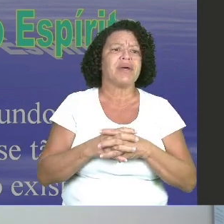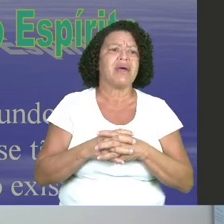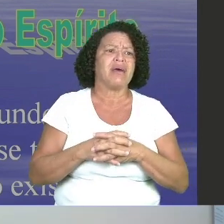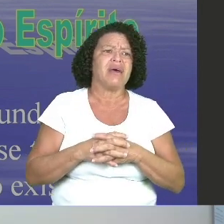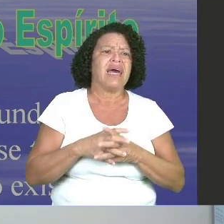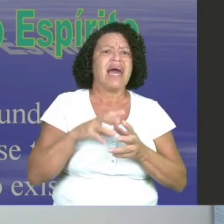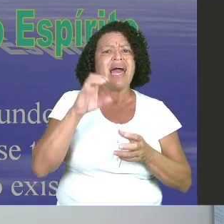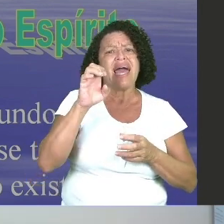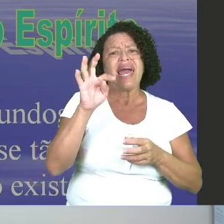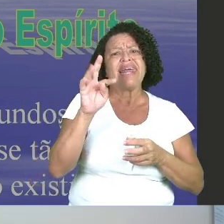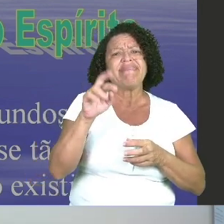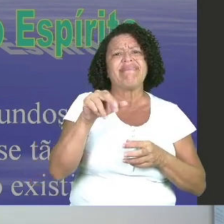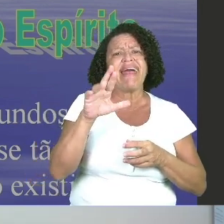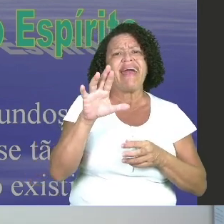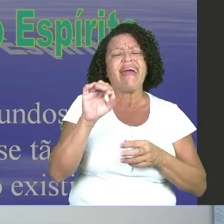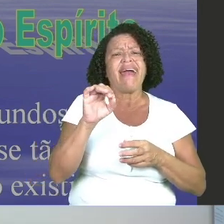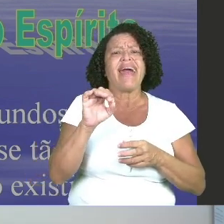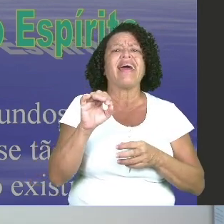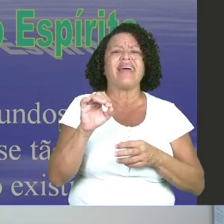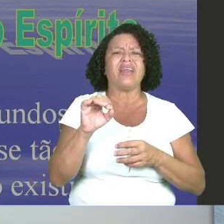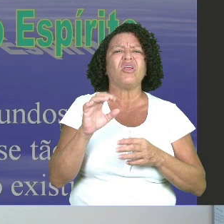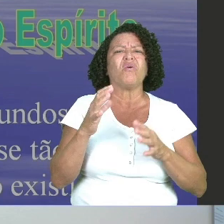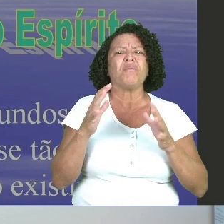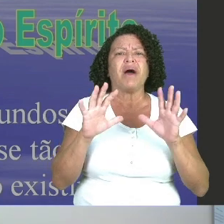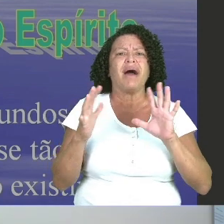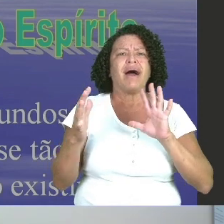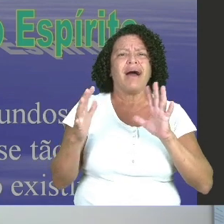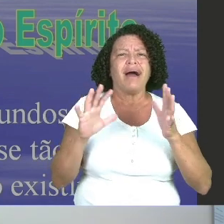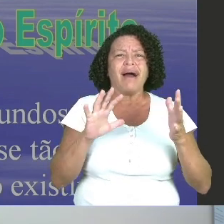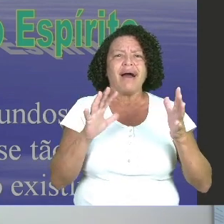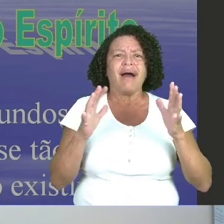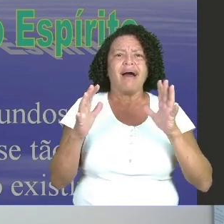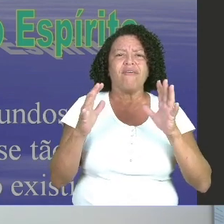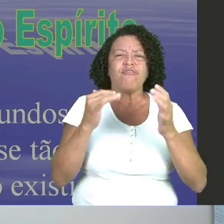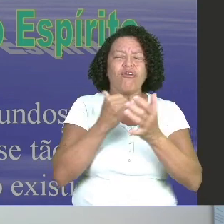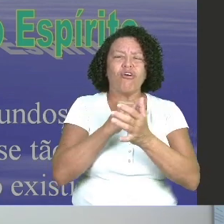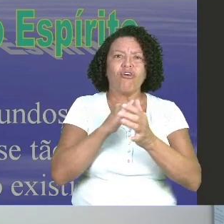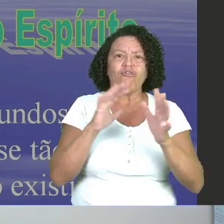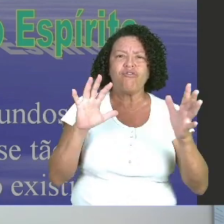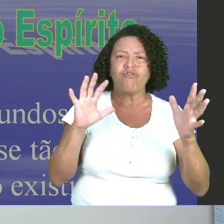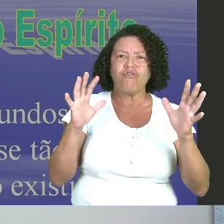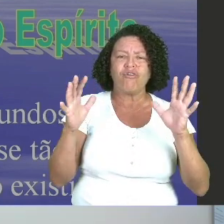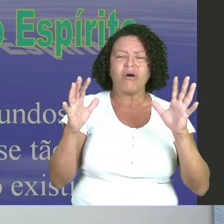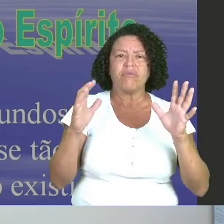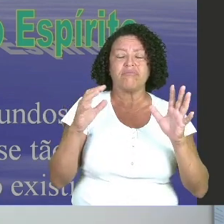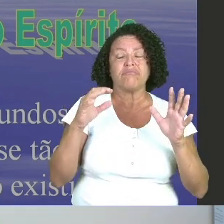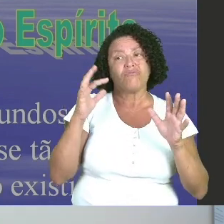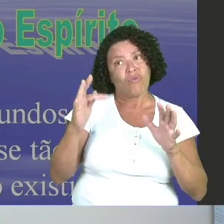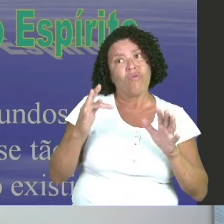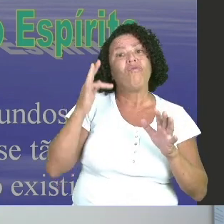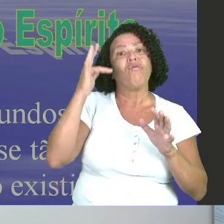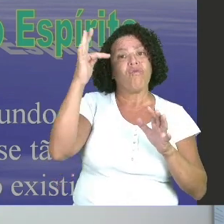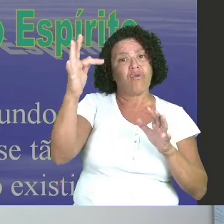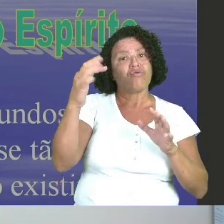Etéreo, cada vez mais brando, cada vez mais fluídico. Tem um dia que não